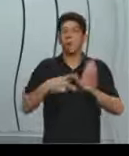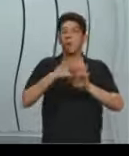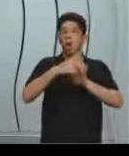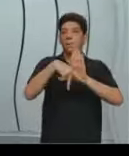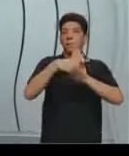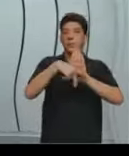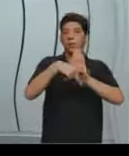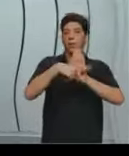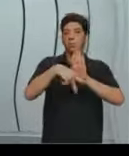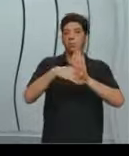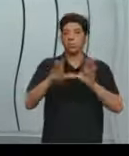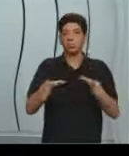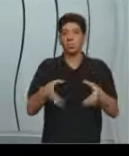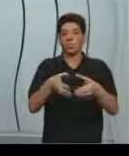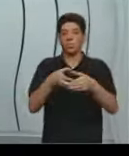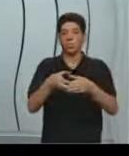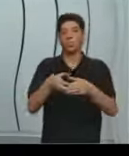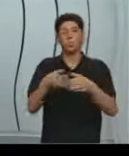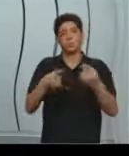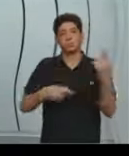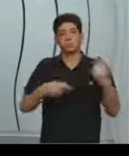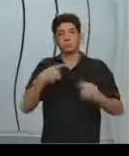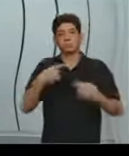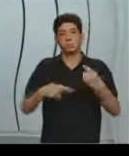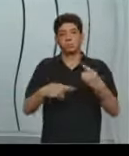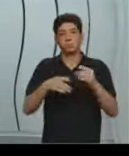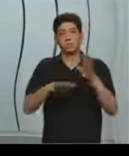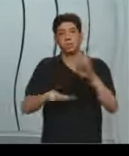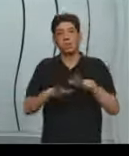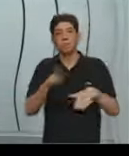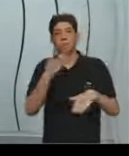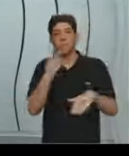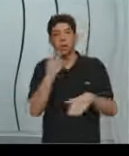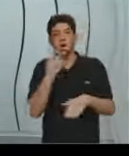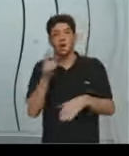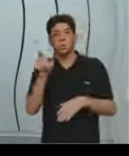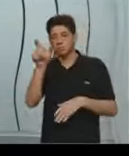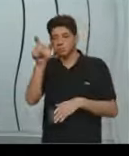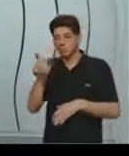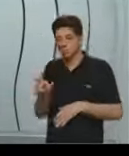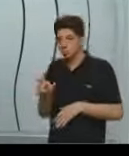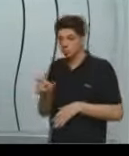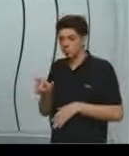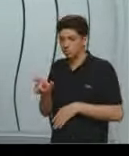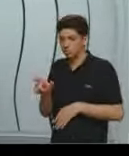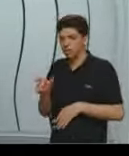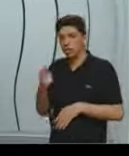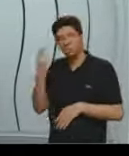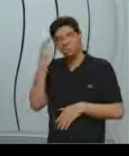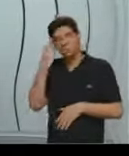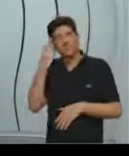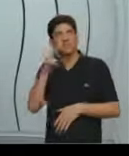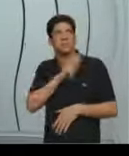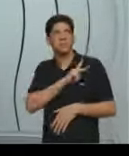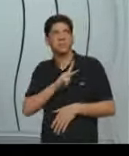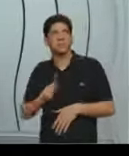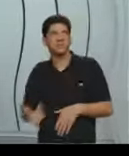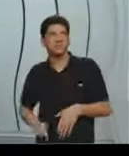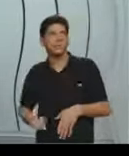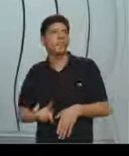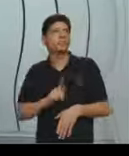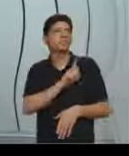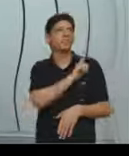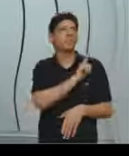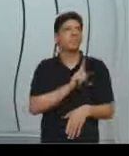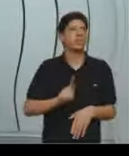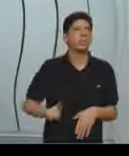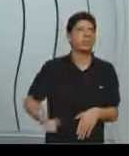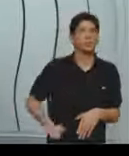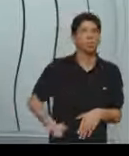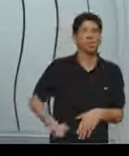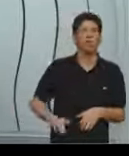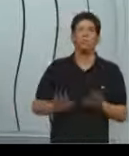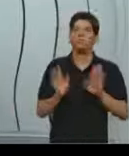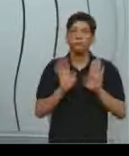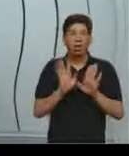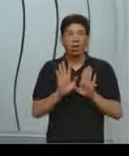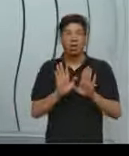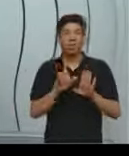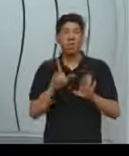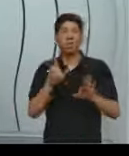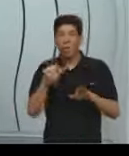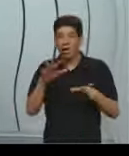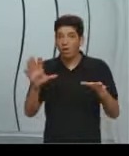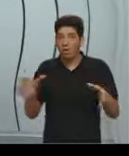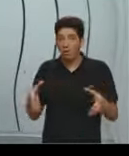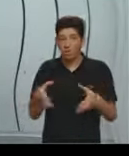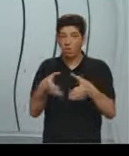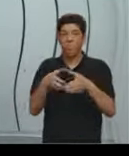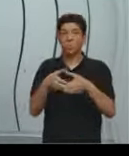que se esquece grupo político geralmente a gente fala de um político a gente concentra imagino presidente foi governador do político mas geralmente são equipes